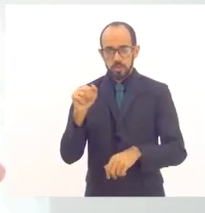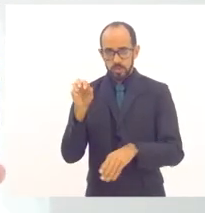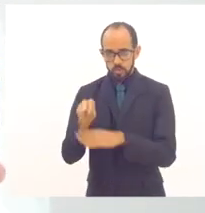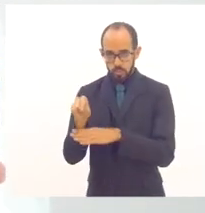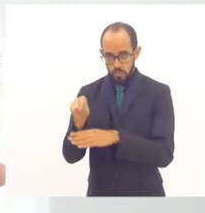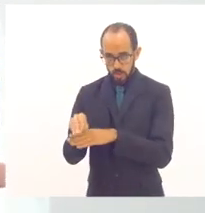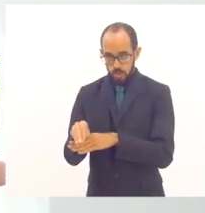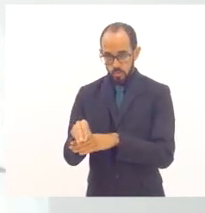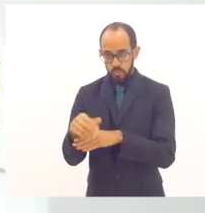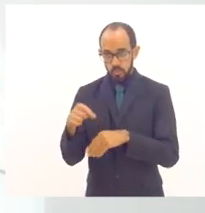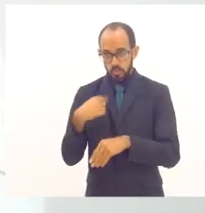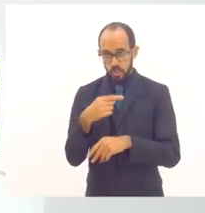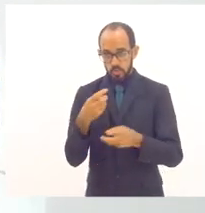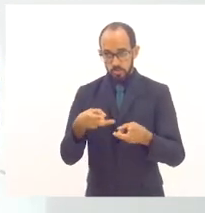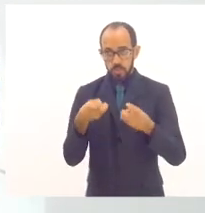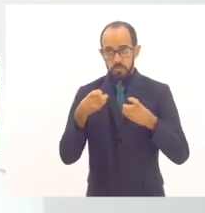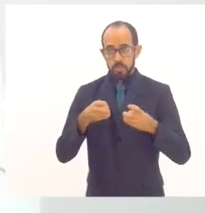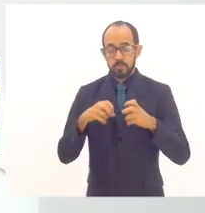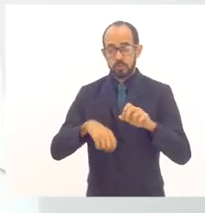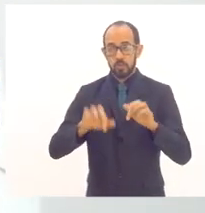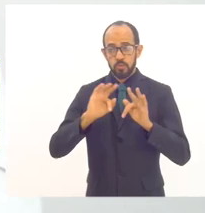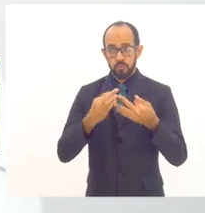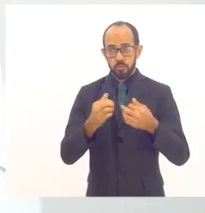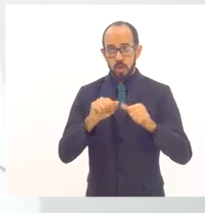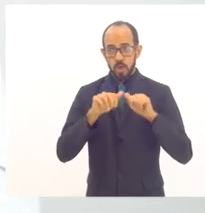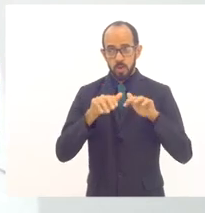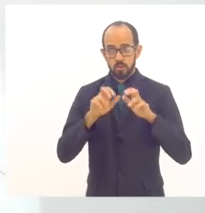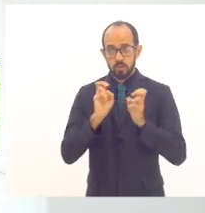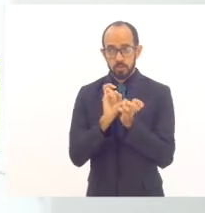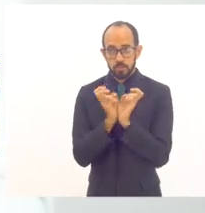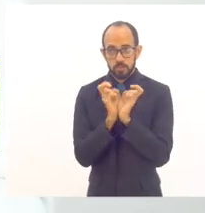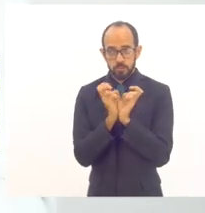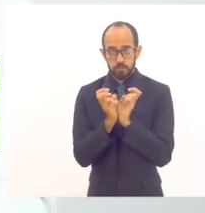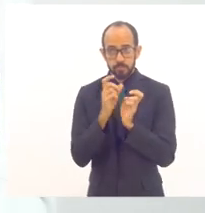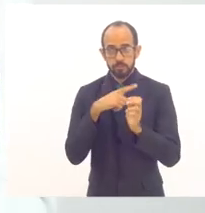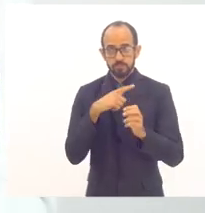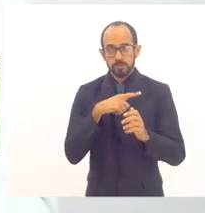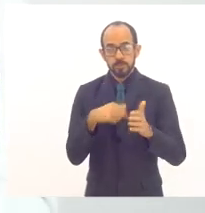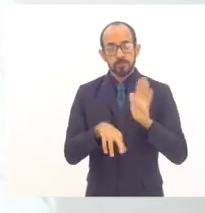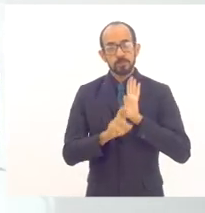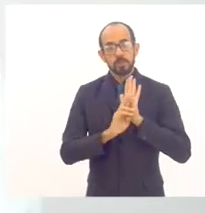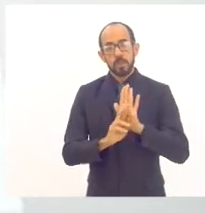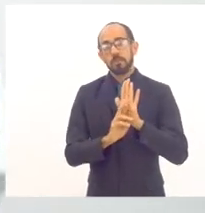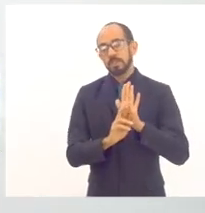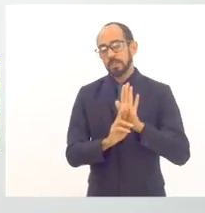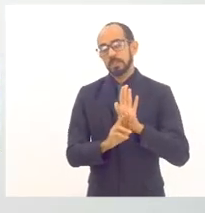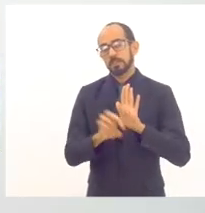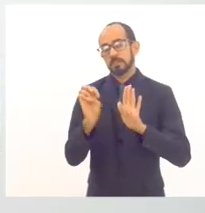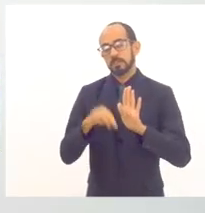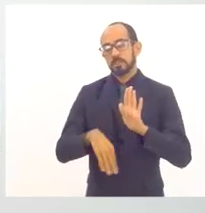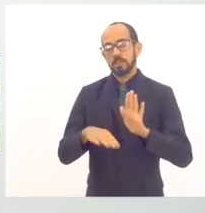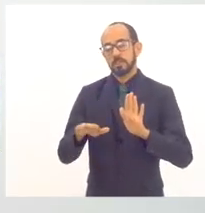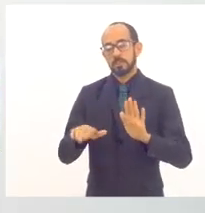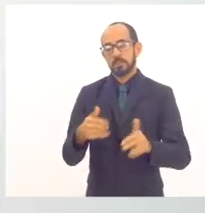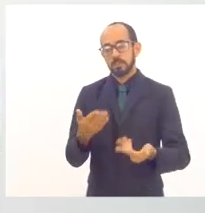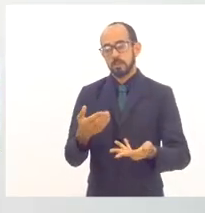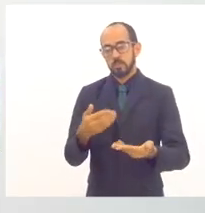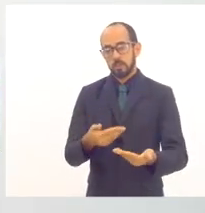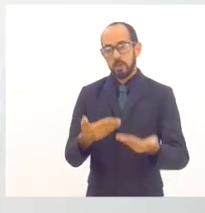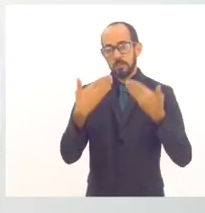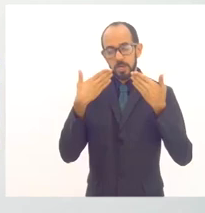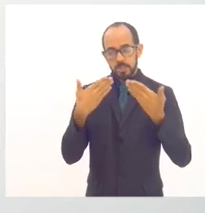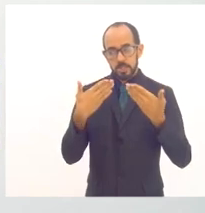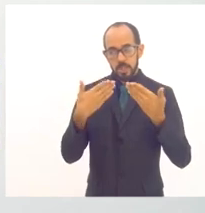consideramos que o Fórum de Capoeira do Estado do Rio de Janeiro ele tem representatividade. Então, apresentaram o projeto,